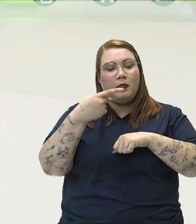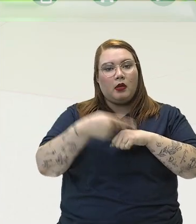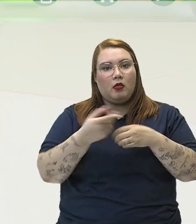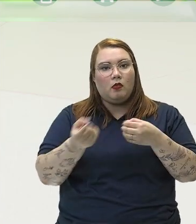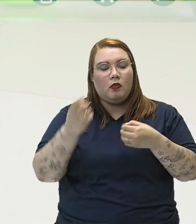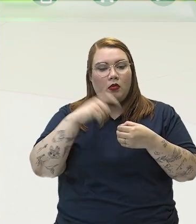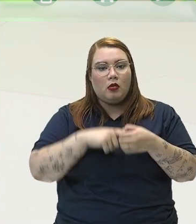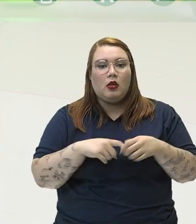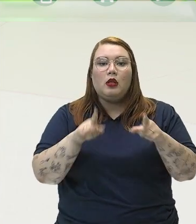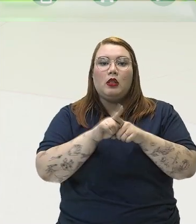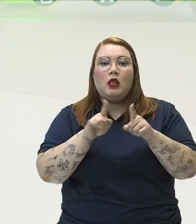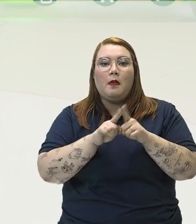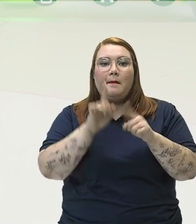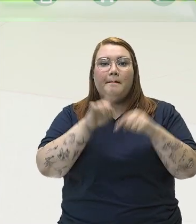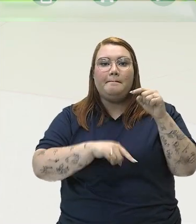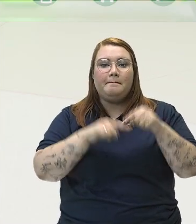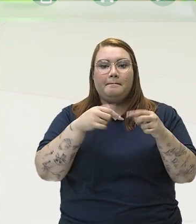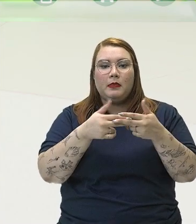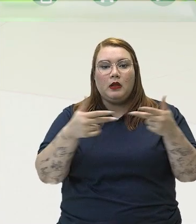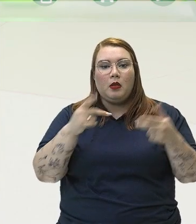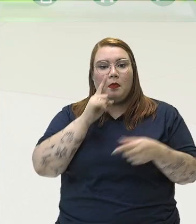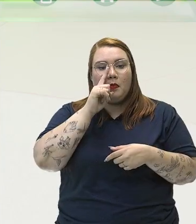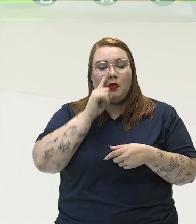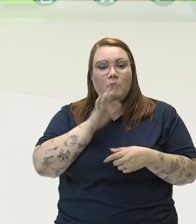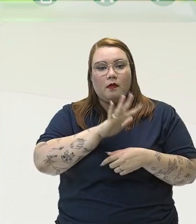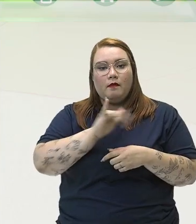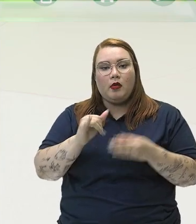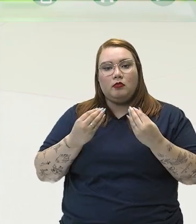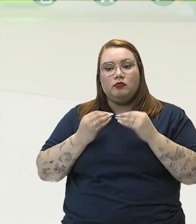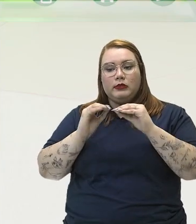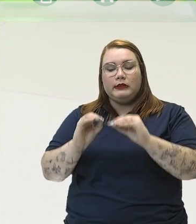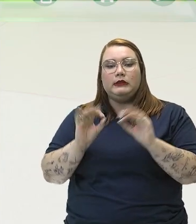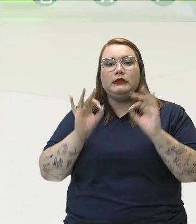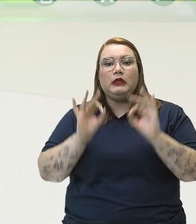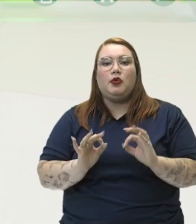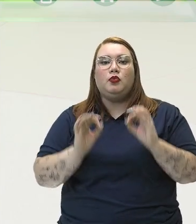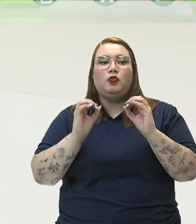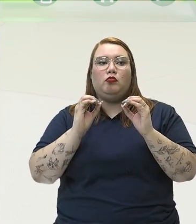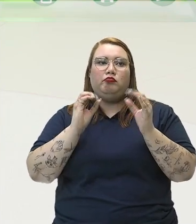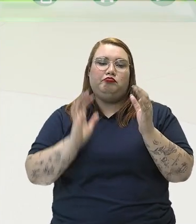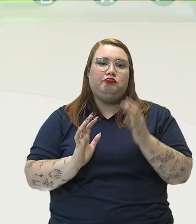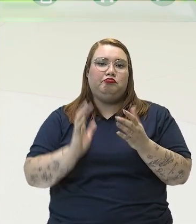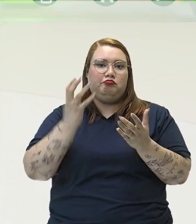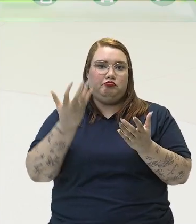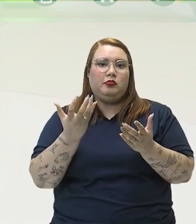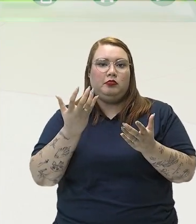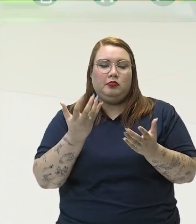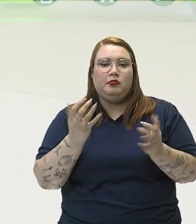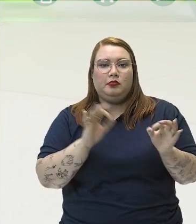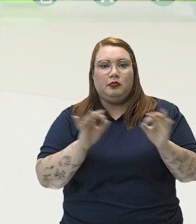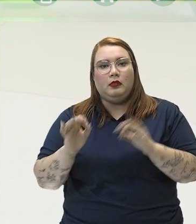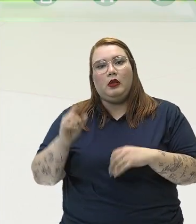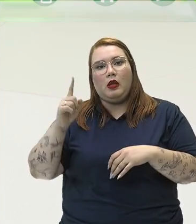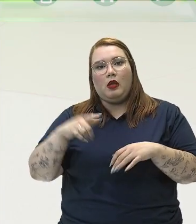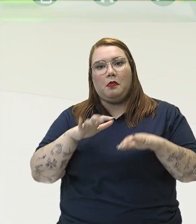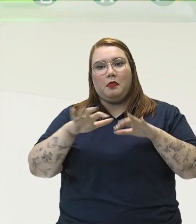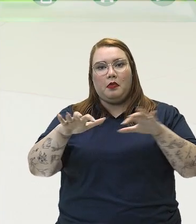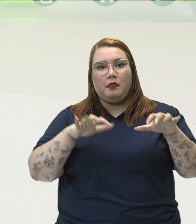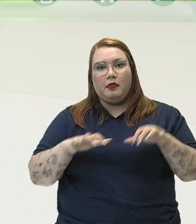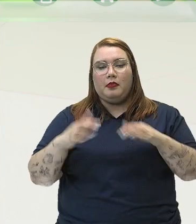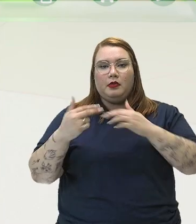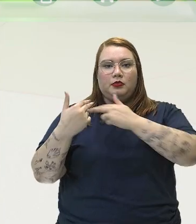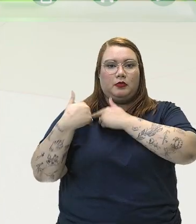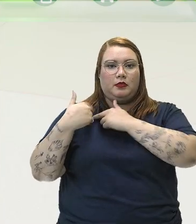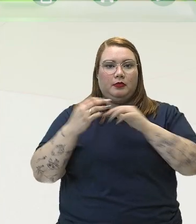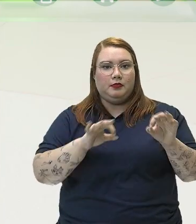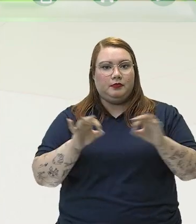rejeitos perigosos eles vão ser destinados de forma segura. Então, é dessa forma que é feita a divisão aí por esses